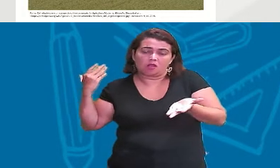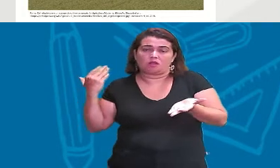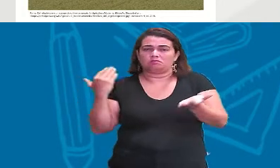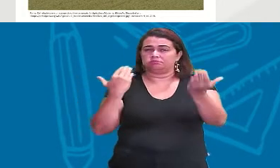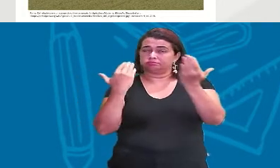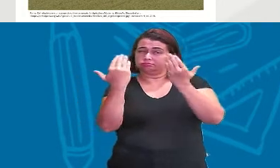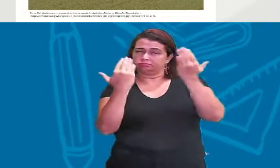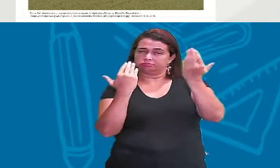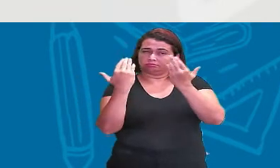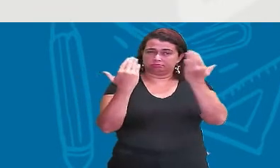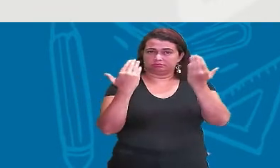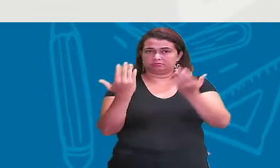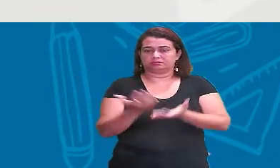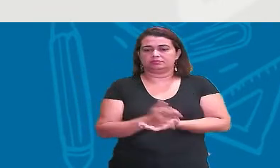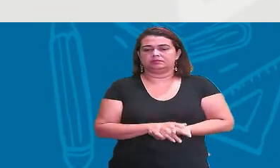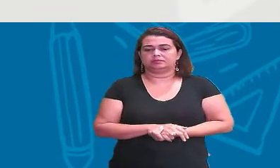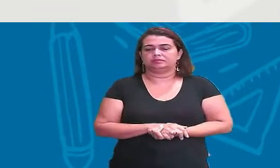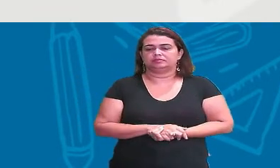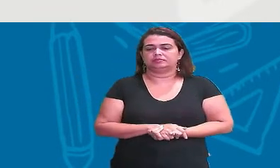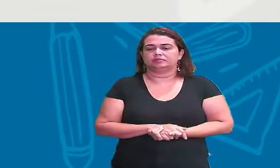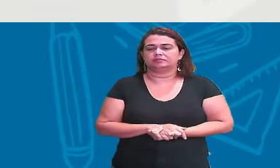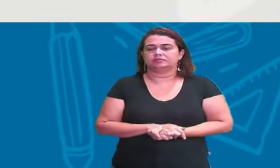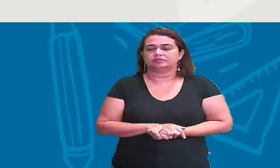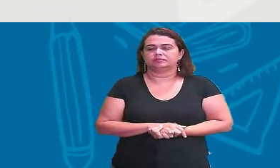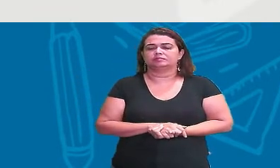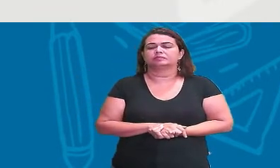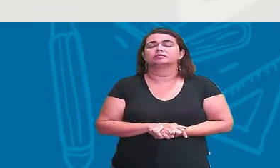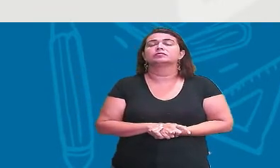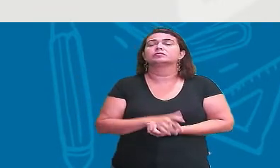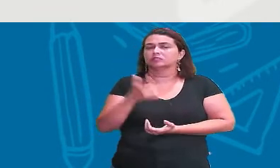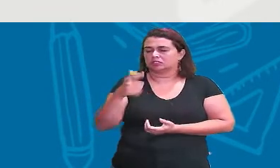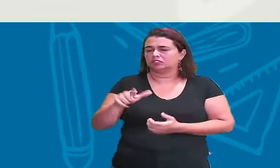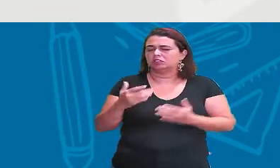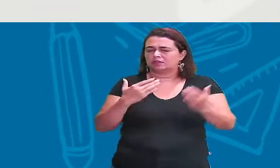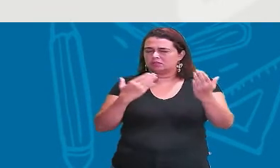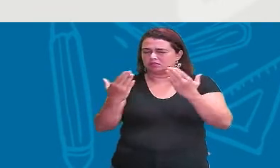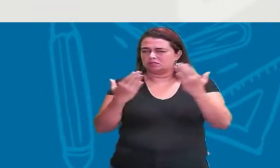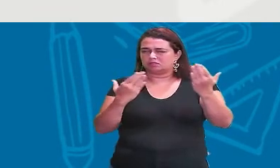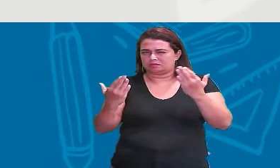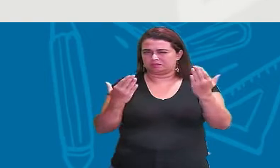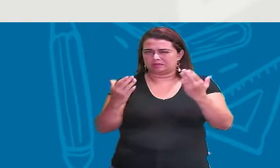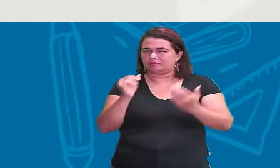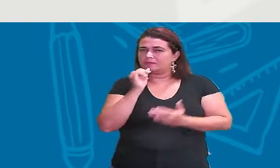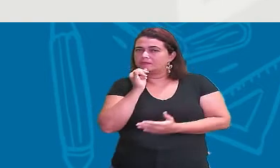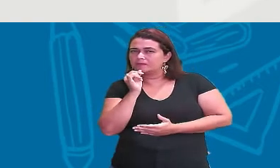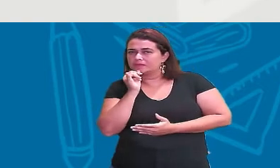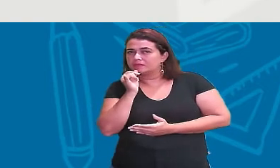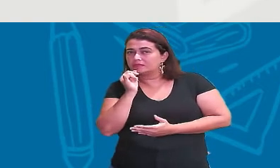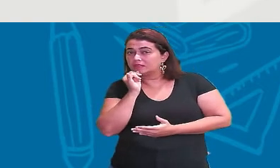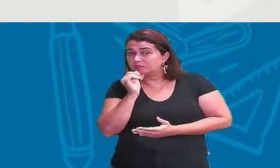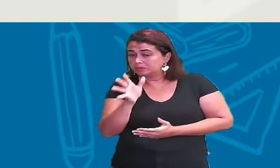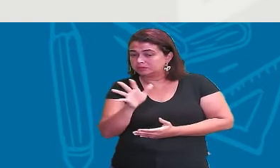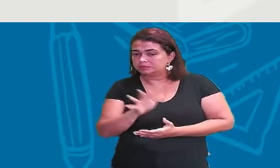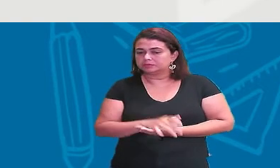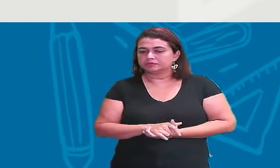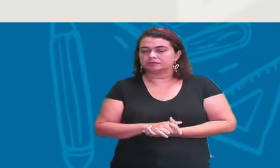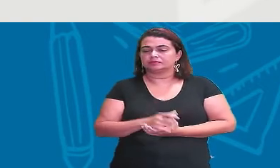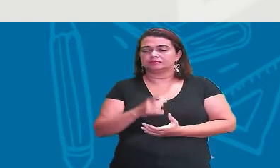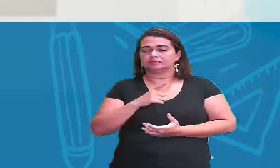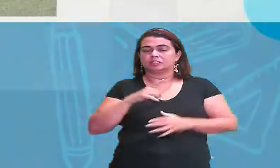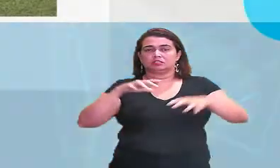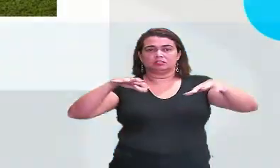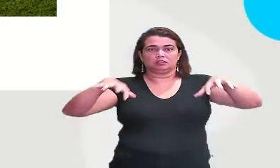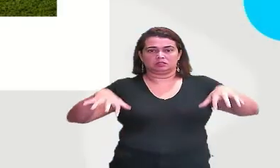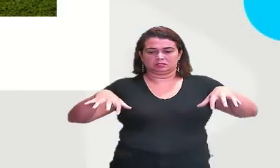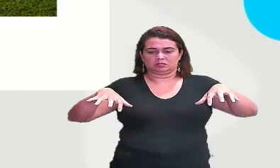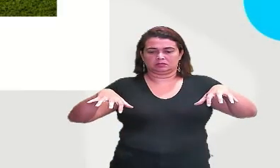bem? Passando. Vamos comparar novamente outra situação. Vejam só. São duas áreas